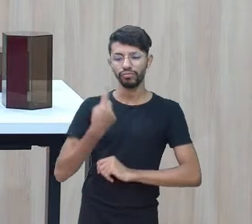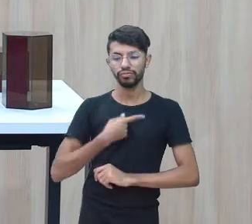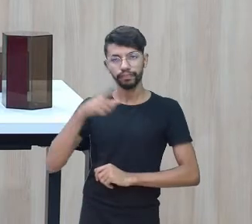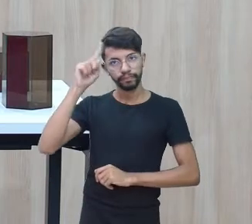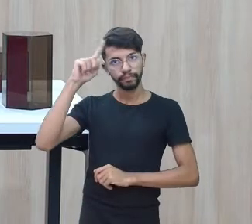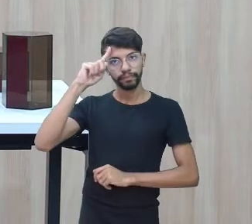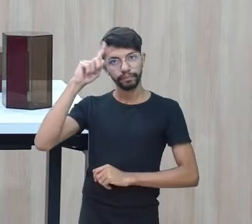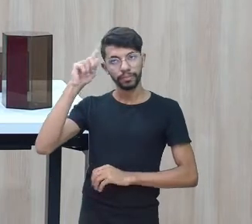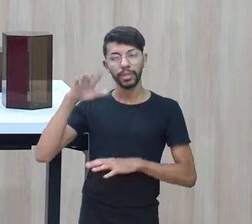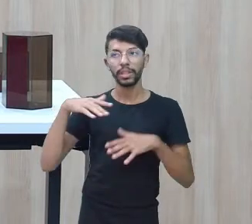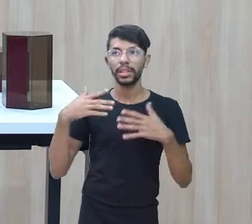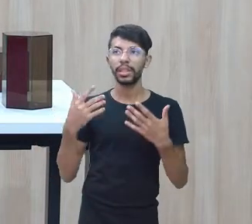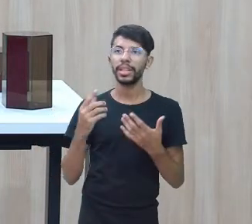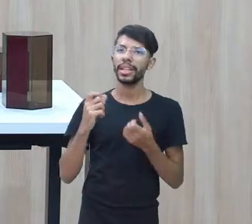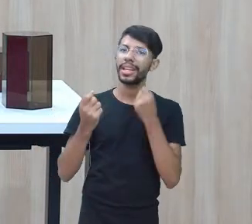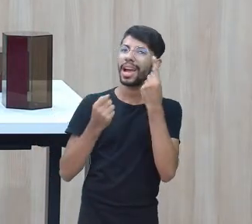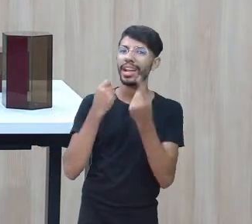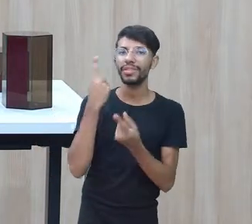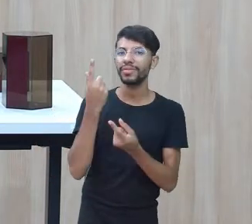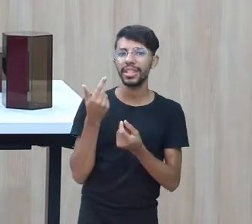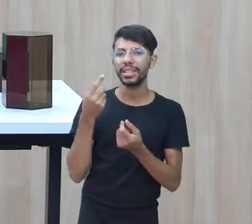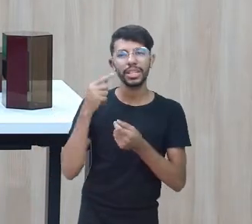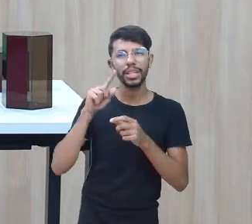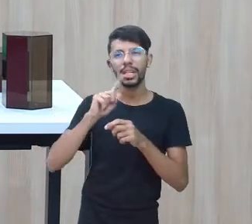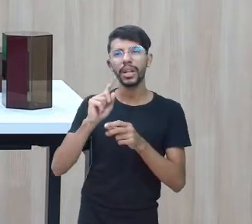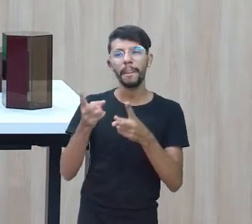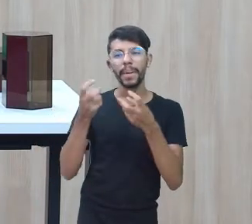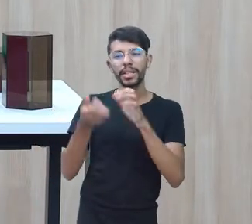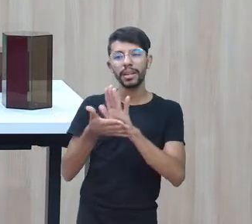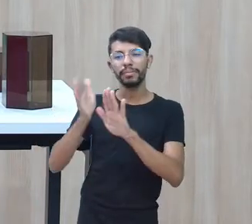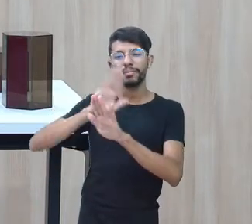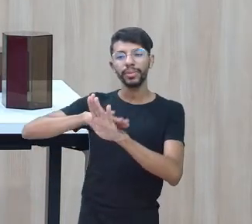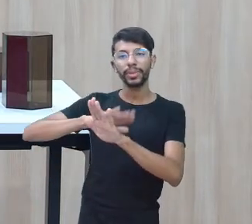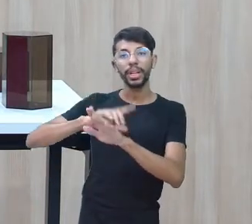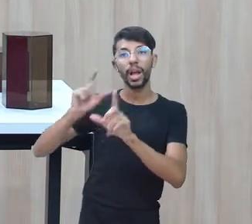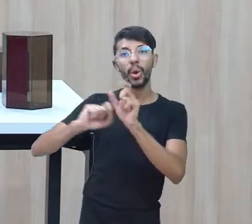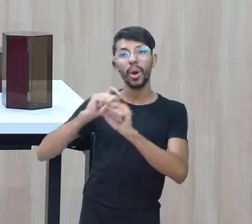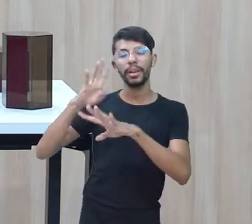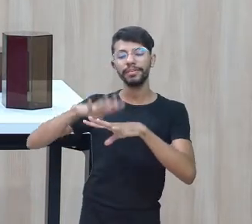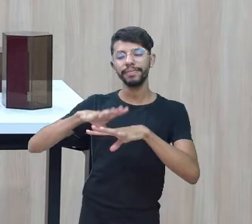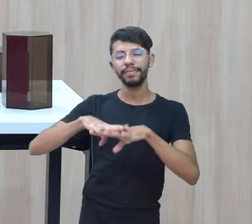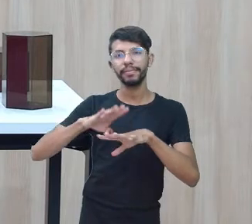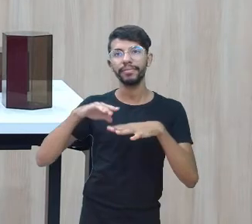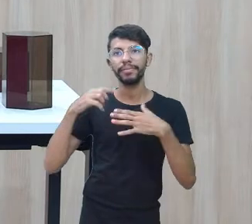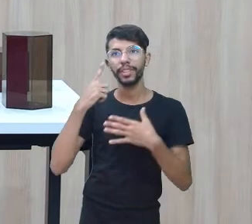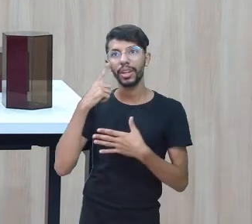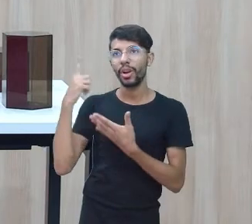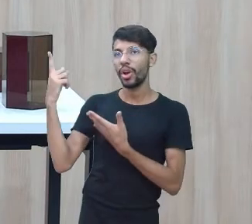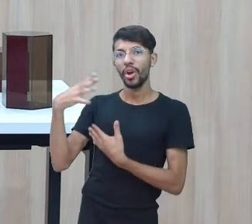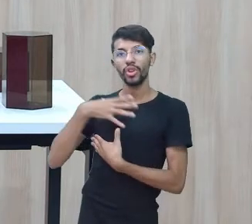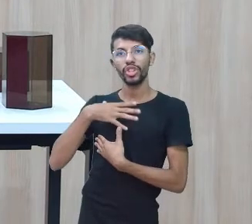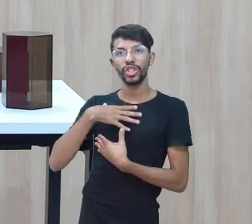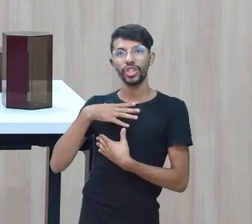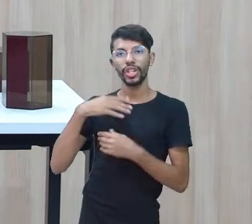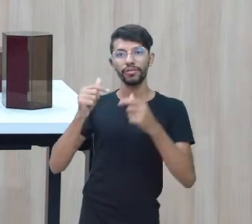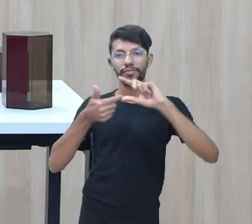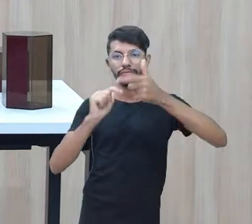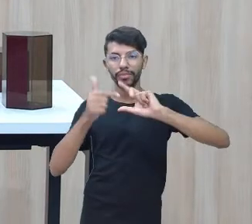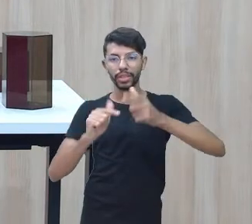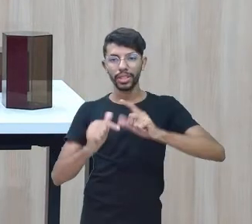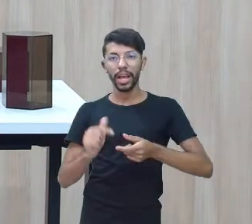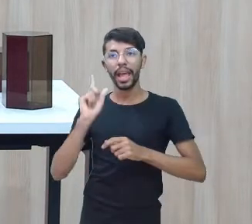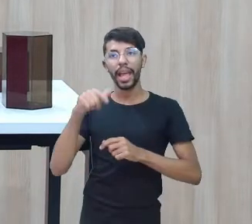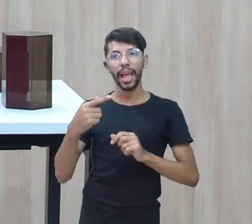percebe a ideia matemática que tem ali por trás. Essas formas são classificadas como prismas. E aí eu